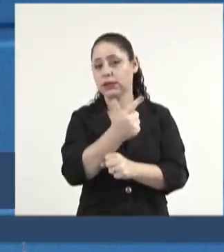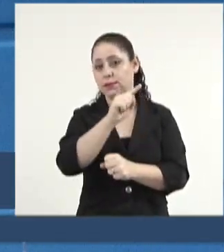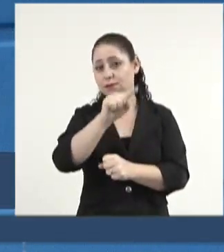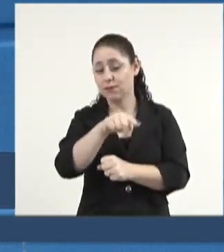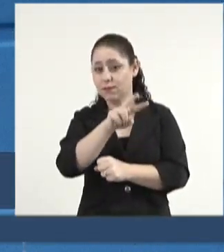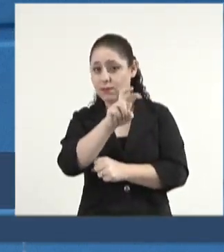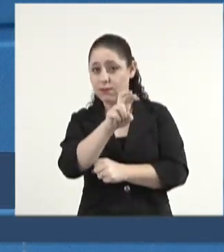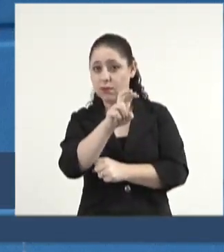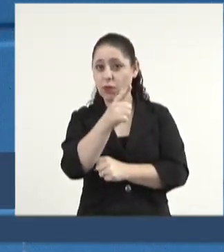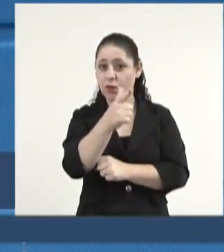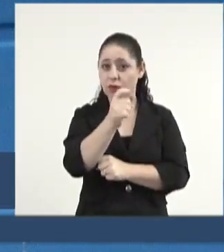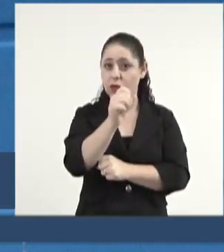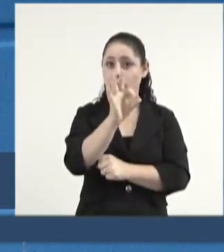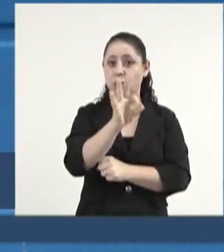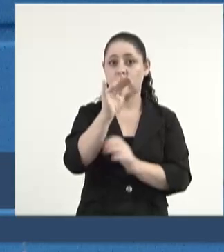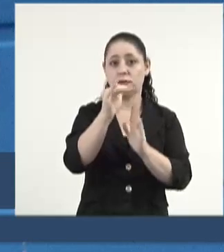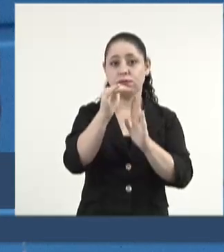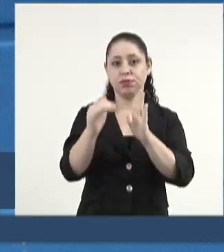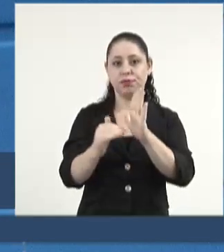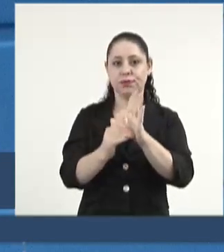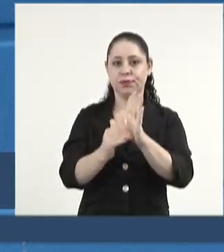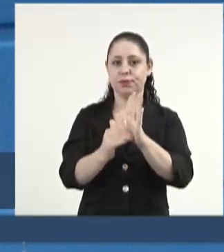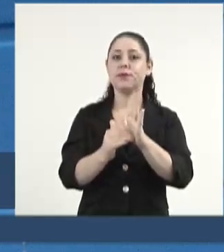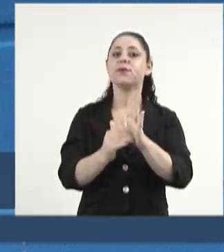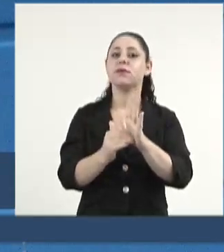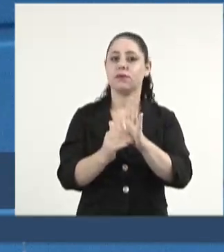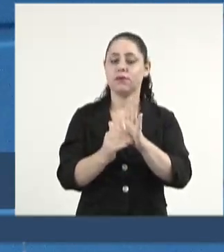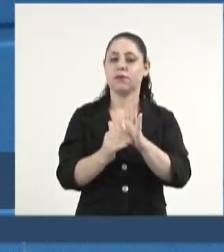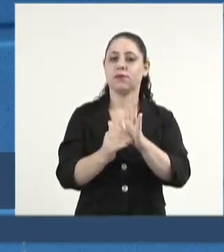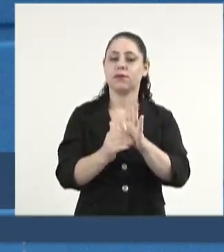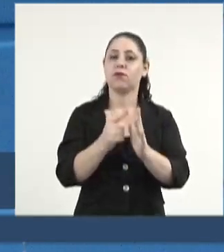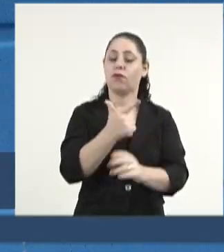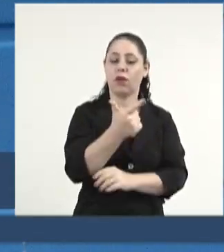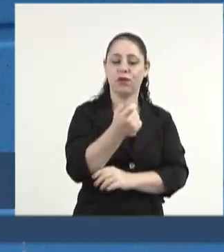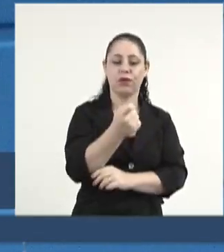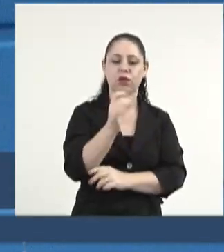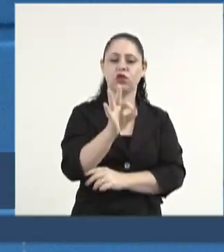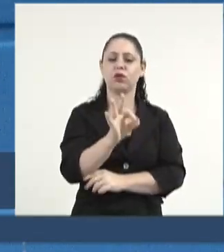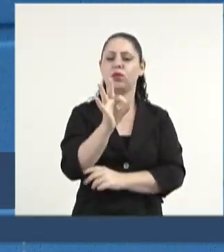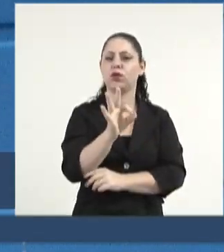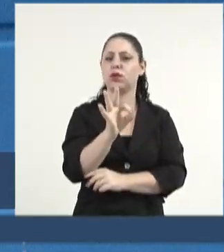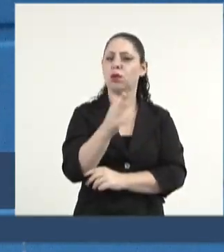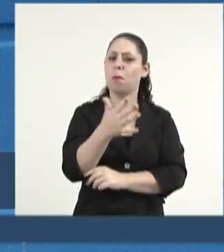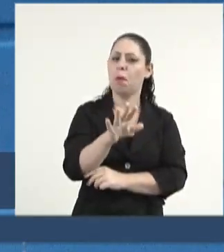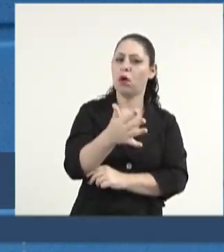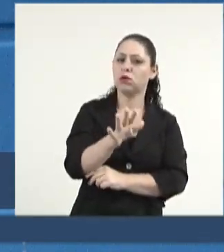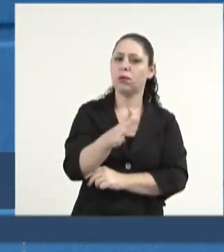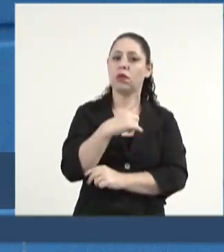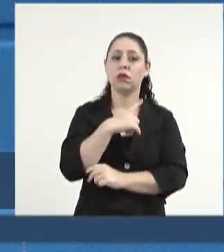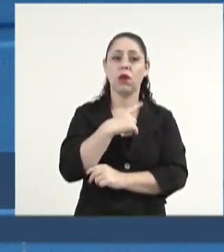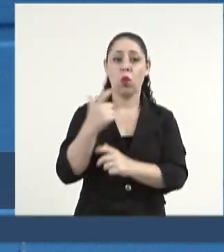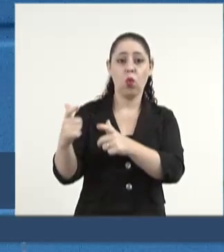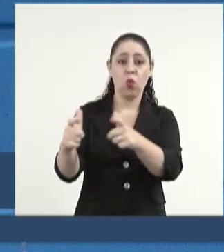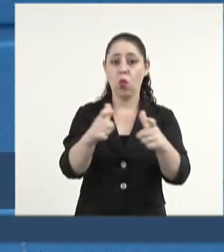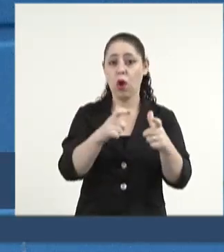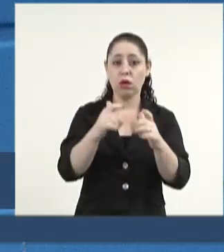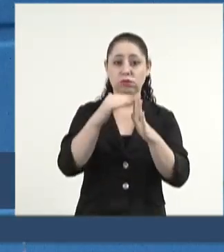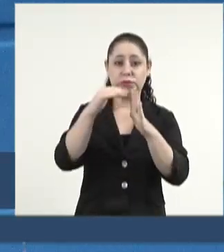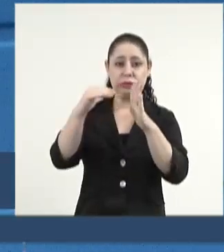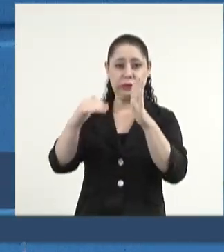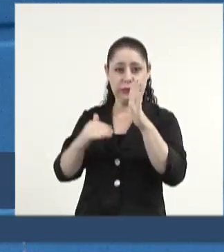é algo em torno de 20% aproximadamente. 20% na média. Tem lugares onde